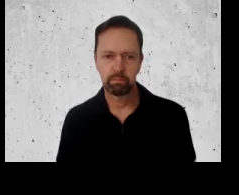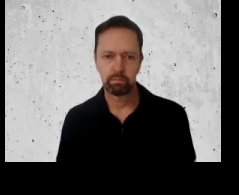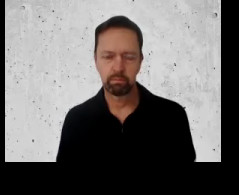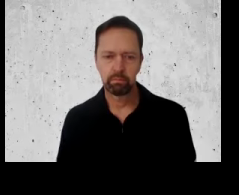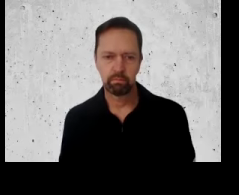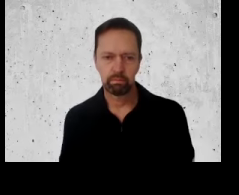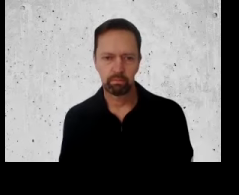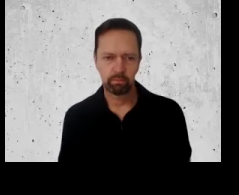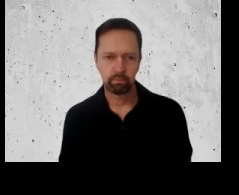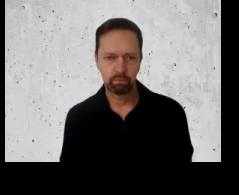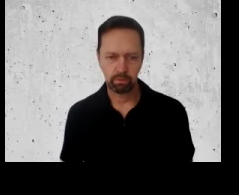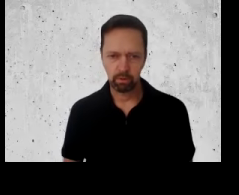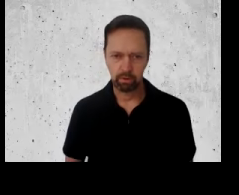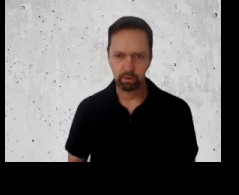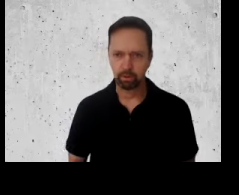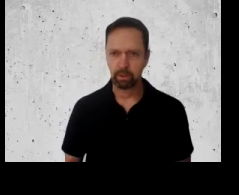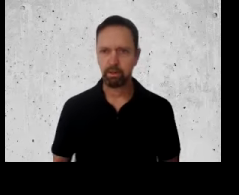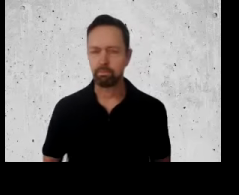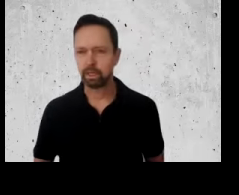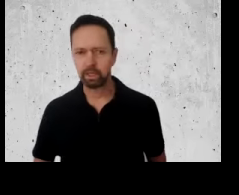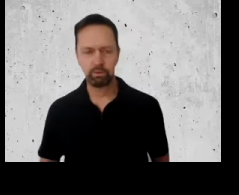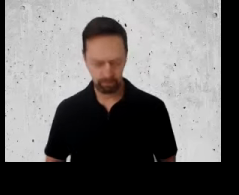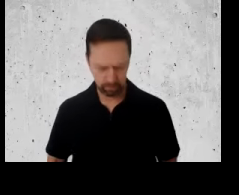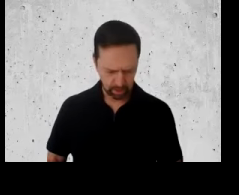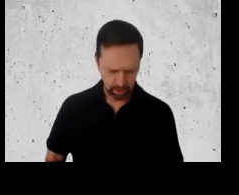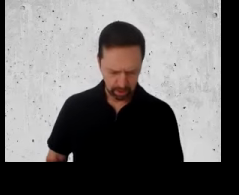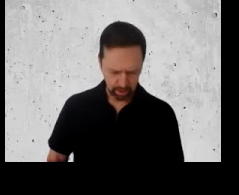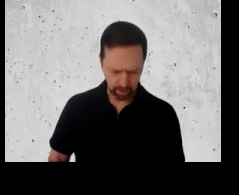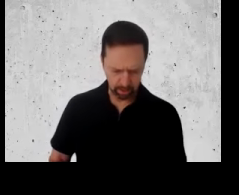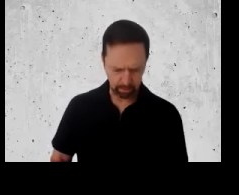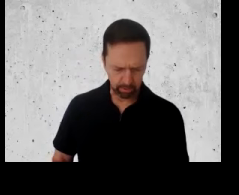Brasil. E aí? Ok, obrigado.